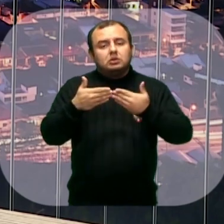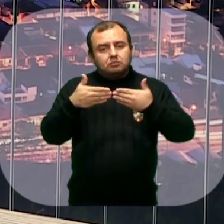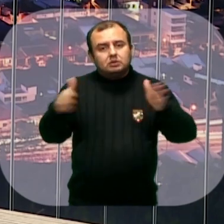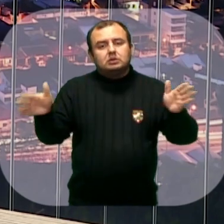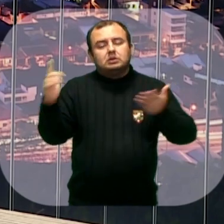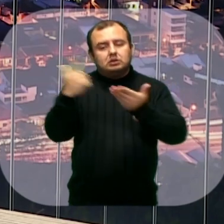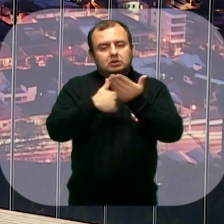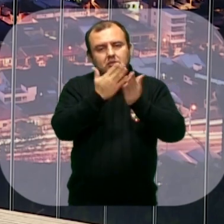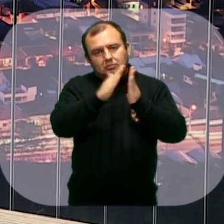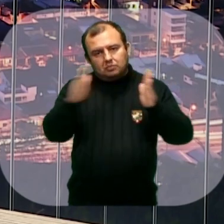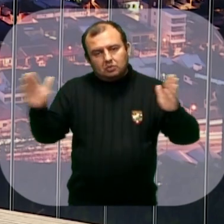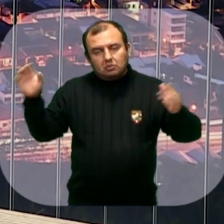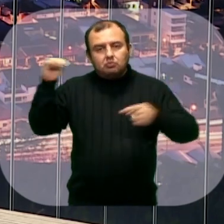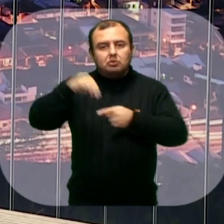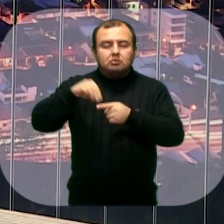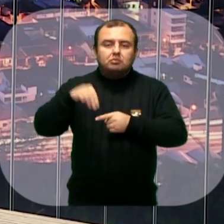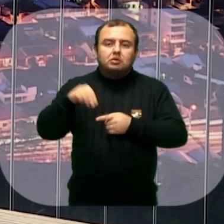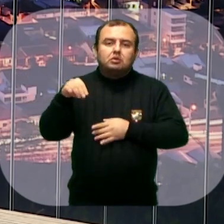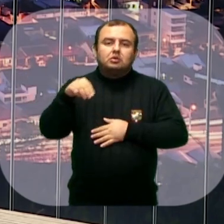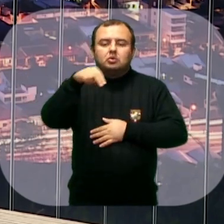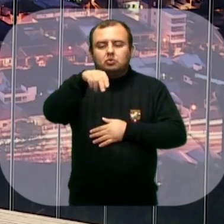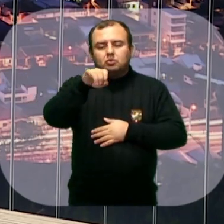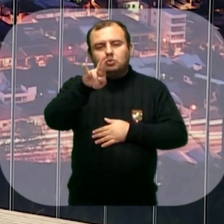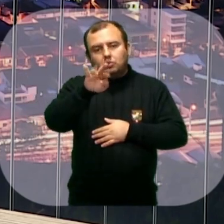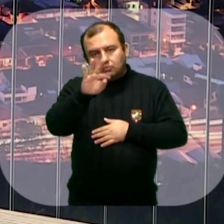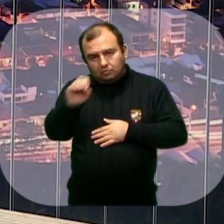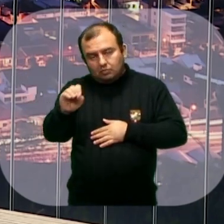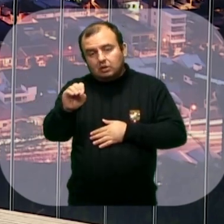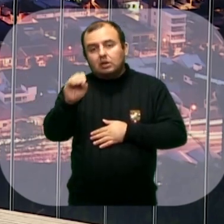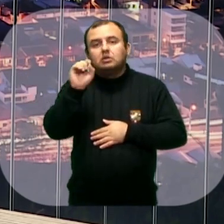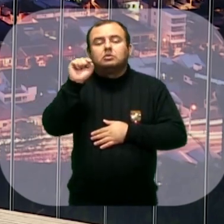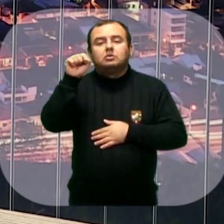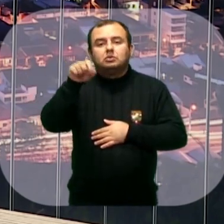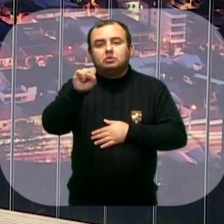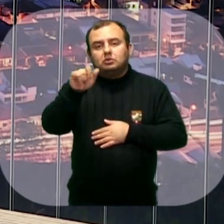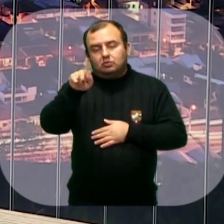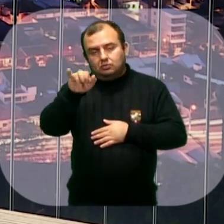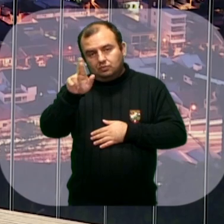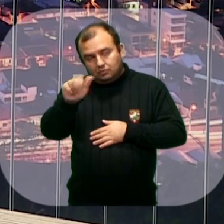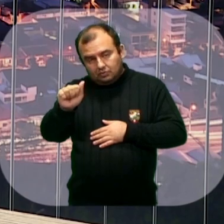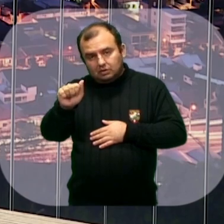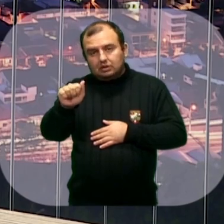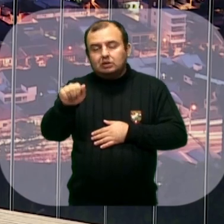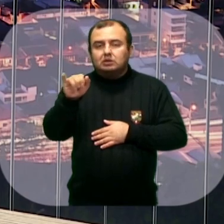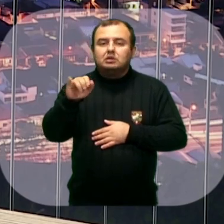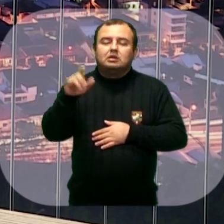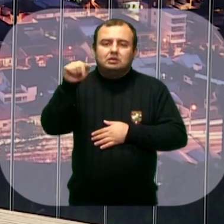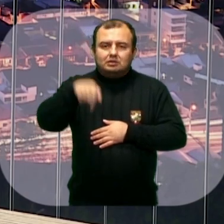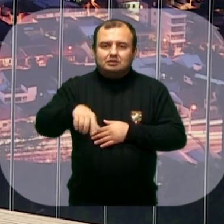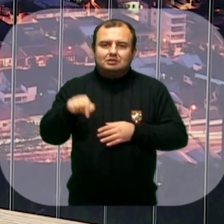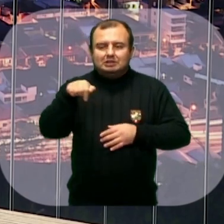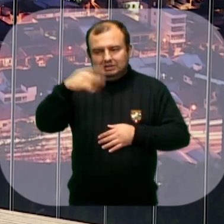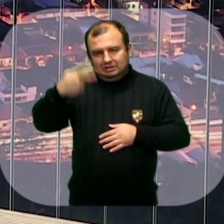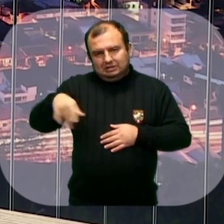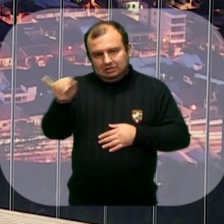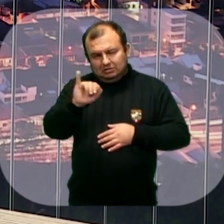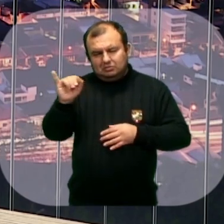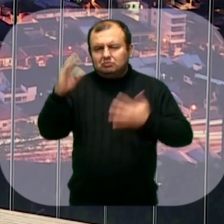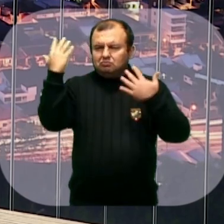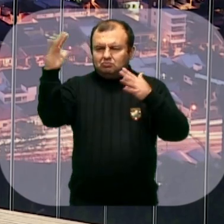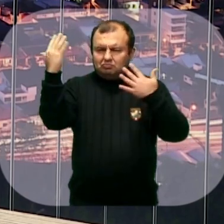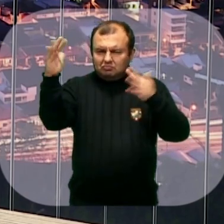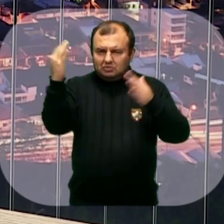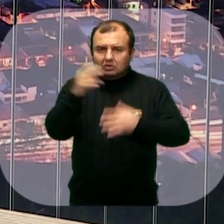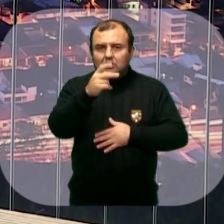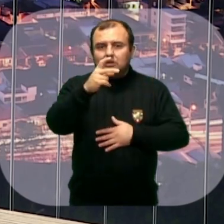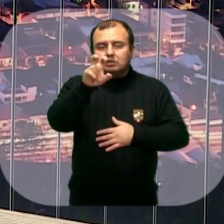inauguração da Biblioteca Pública Municipal Norberto Cândido Silveira Júnior? A festa foi marcada por uma homenagem a